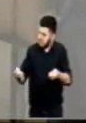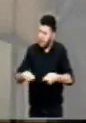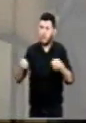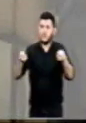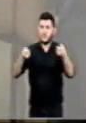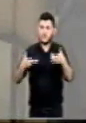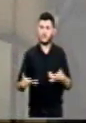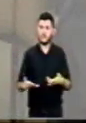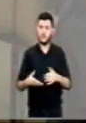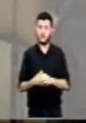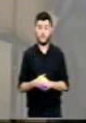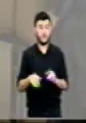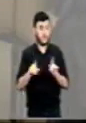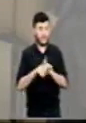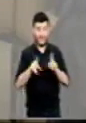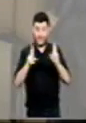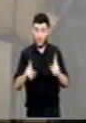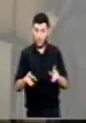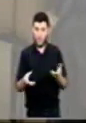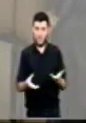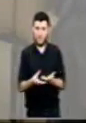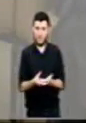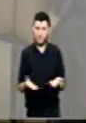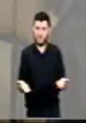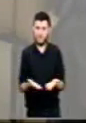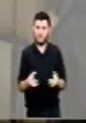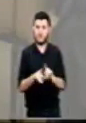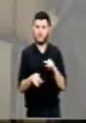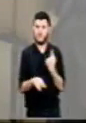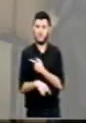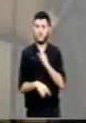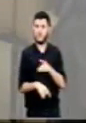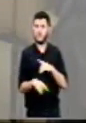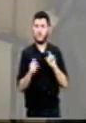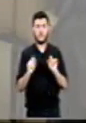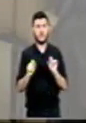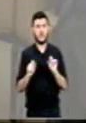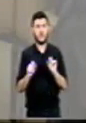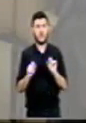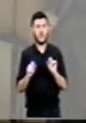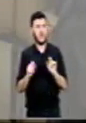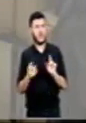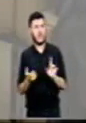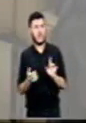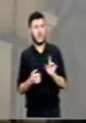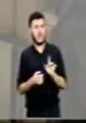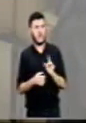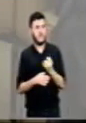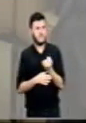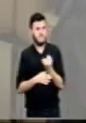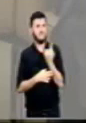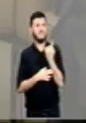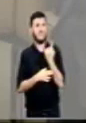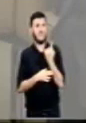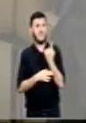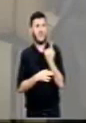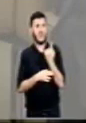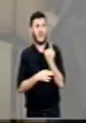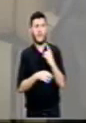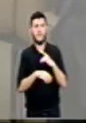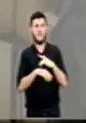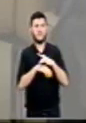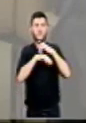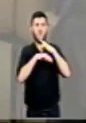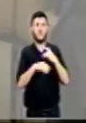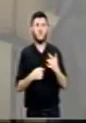temos no processo. Uma violação flagrante e absurda à prerrogativa de